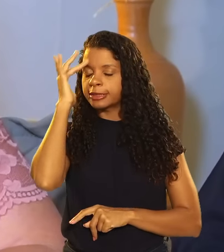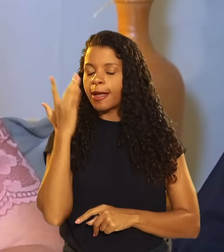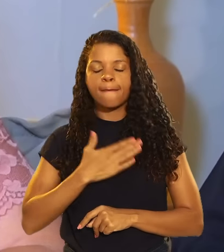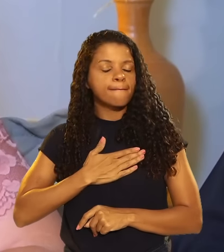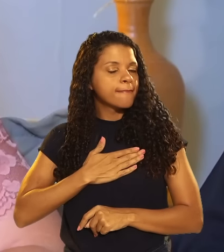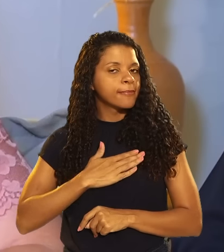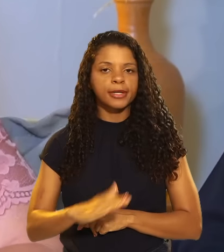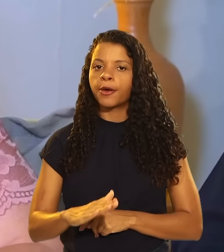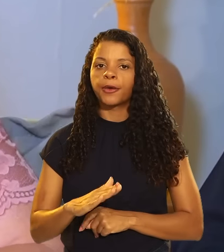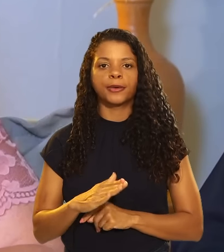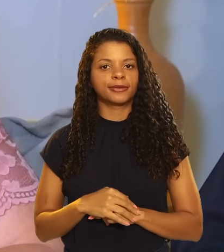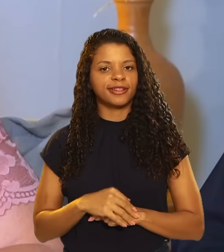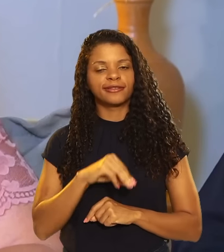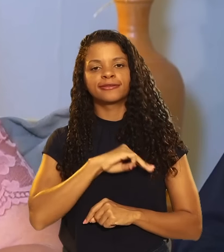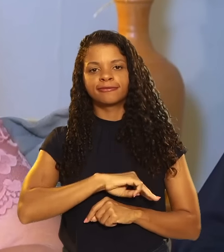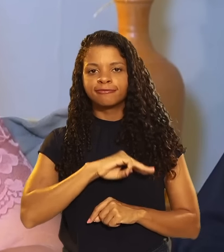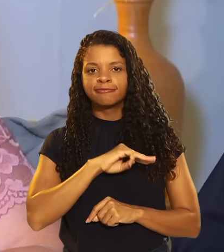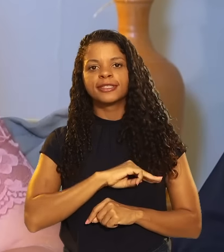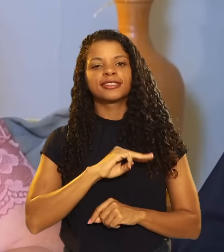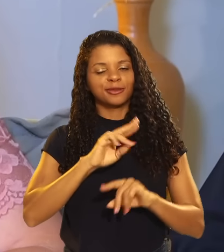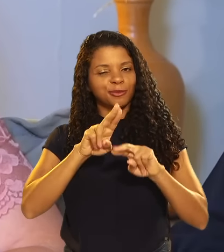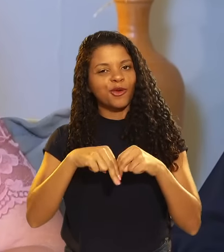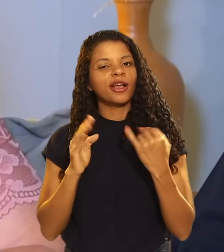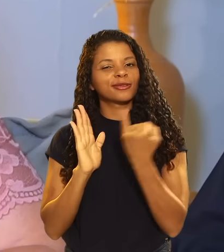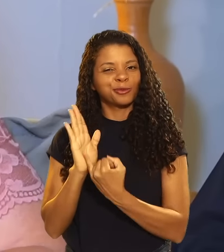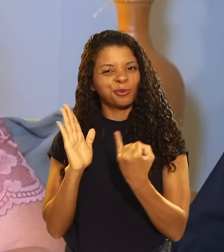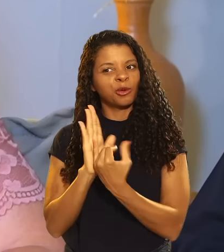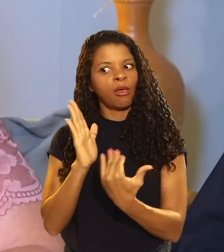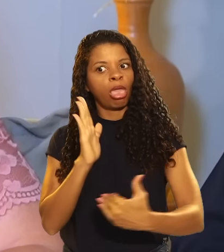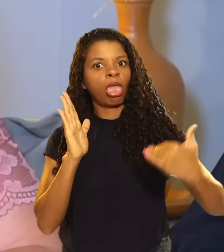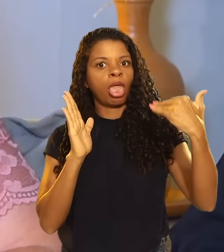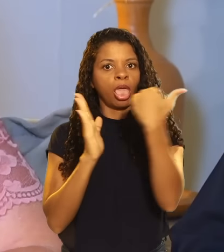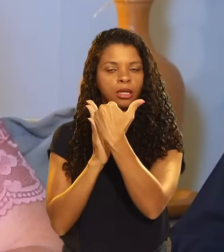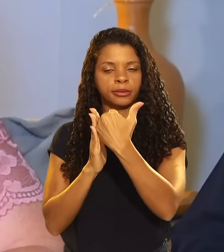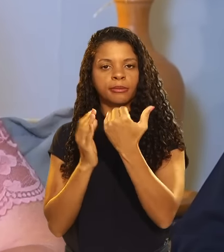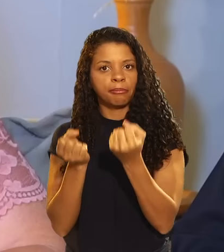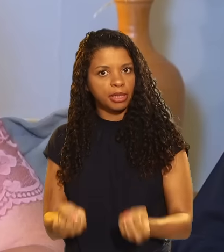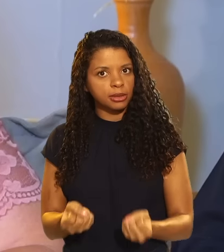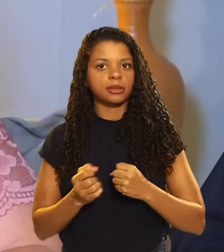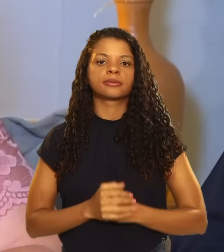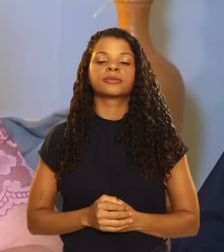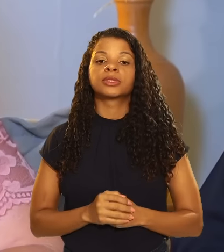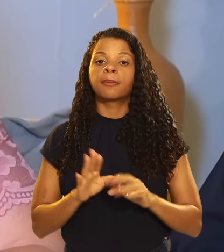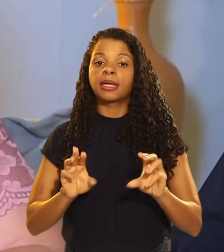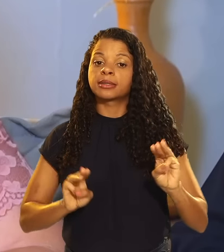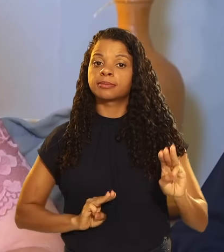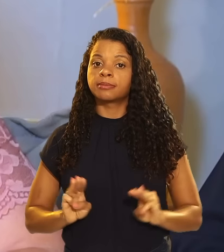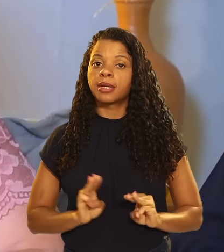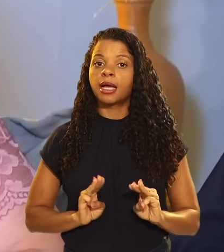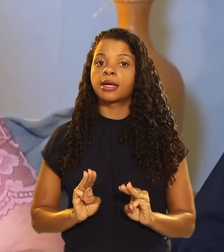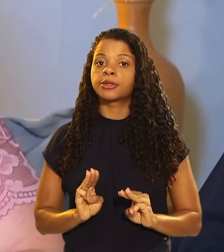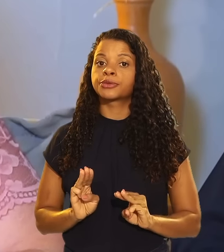cobrança desse imposto indevido. Mas é bonito quando aqui em Marcos 2, versículo 13 e